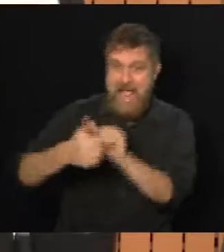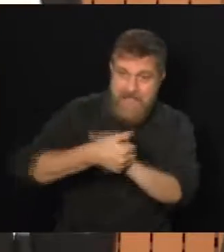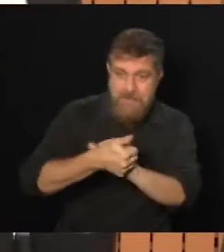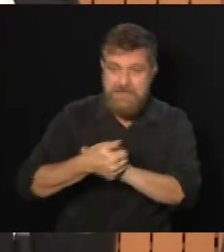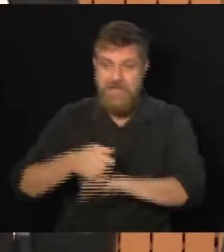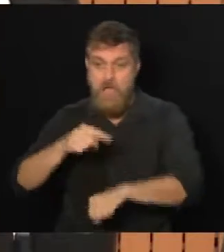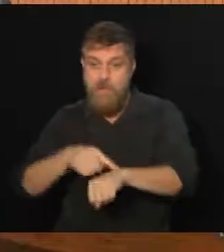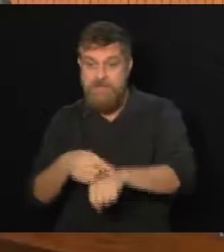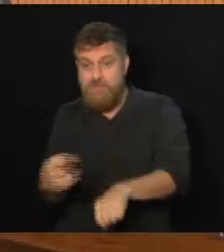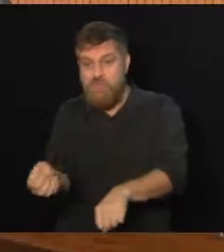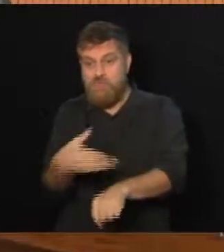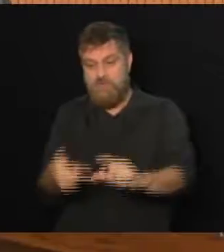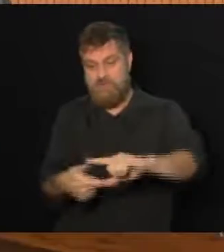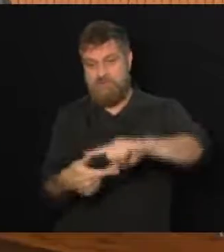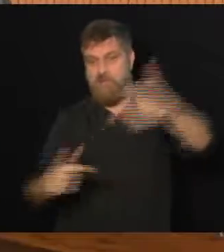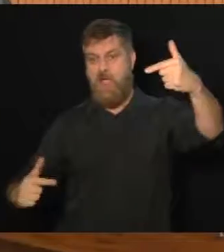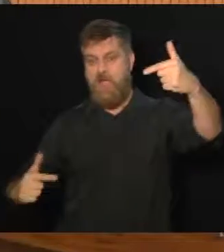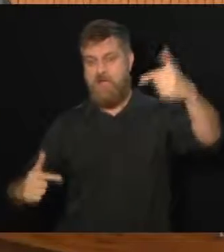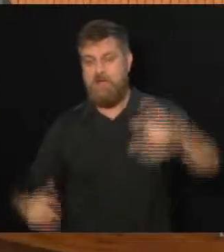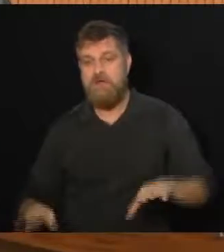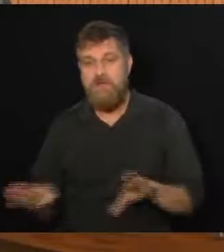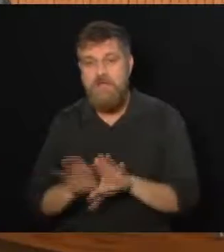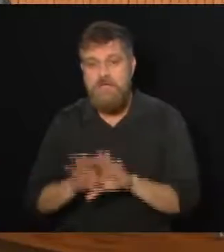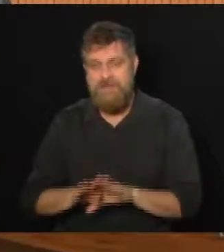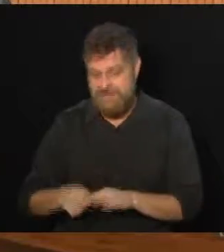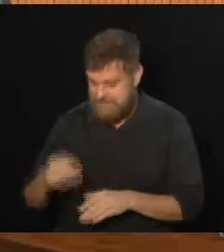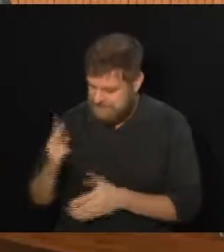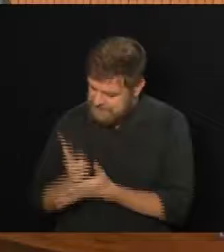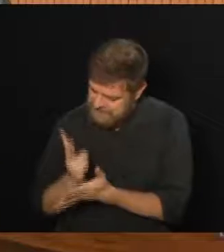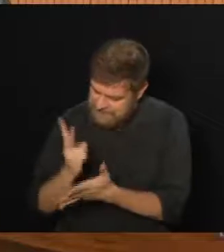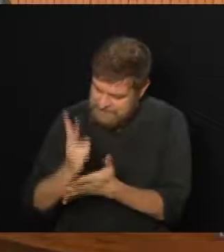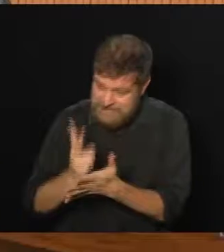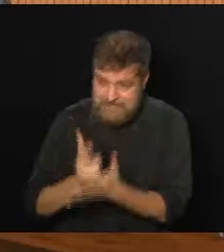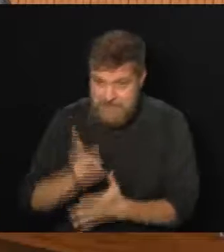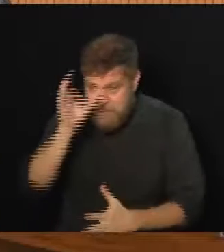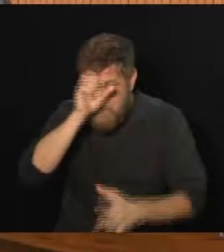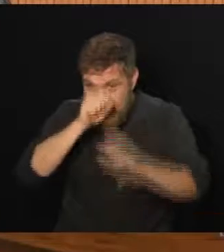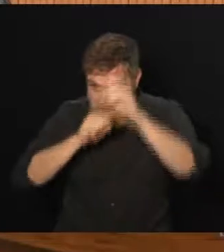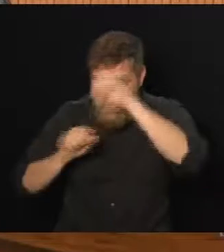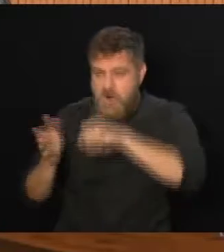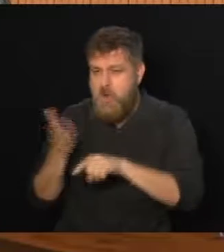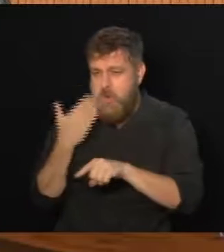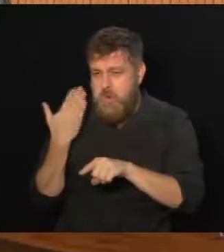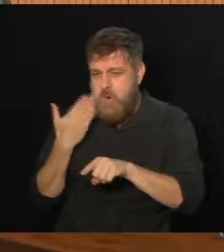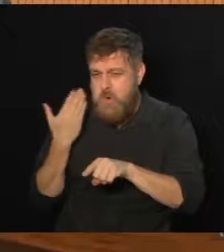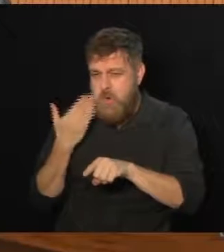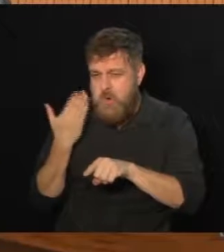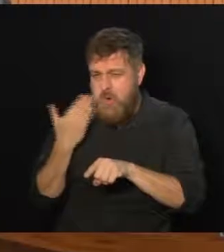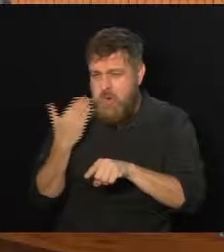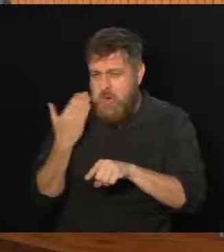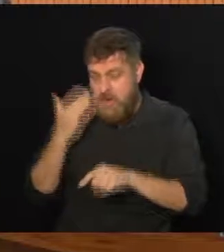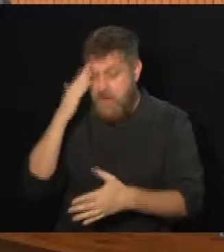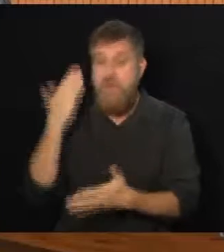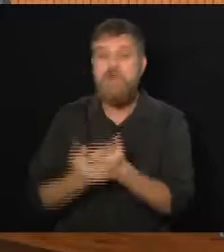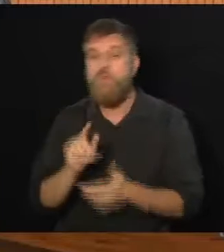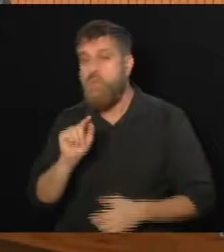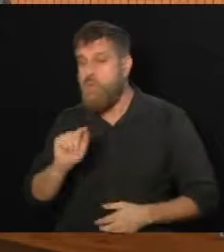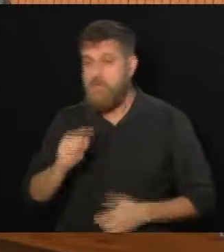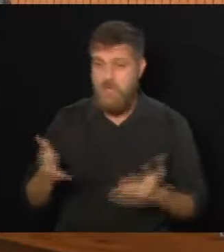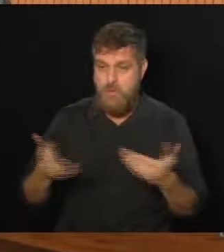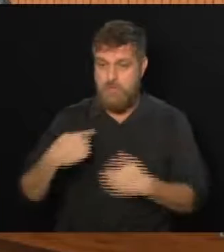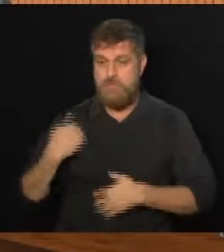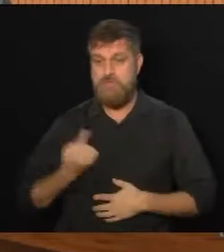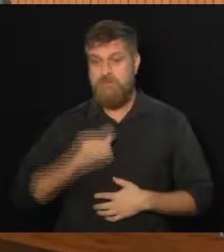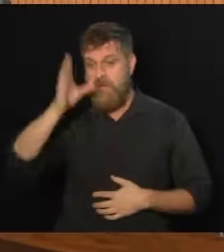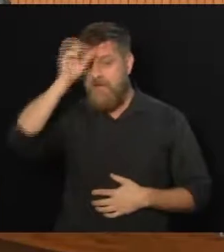novos tempos, né? Então é um processo permanente de aprendizado. Temos certeza que hoje aqui nós vamos